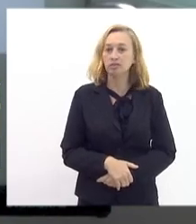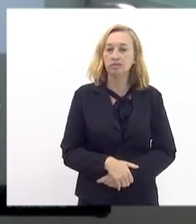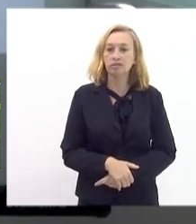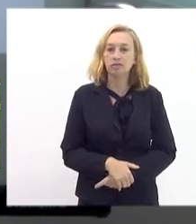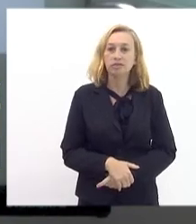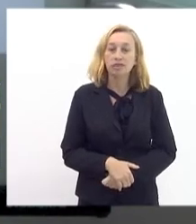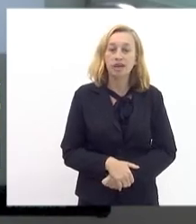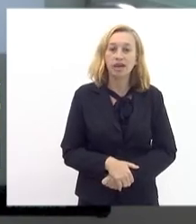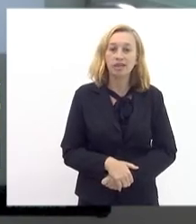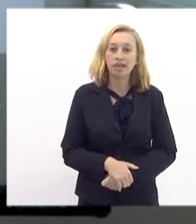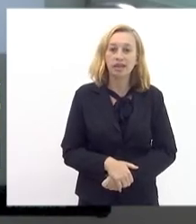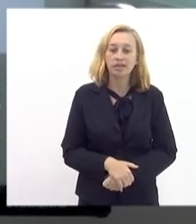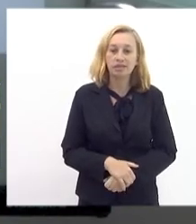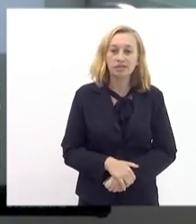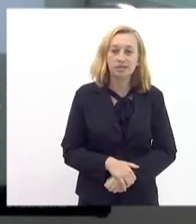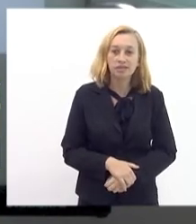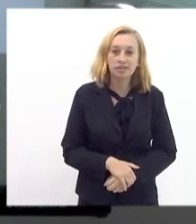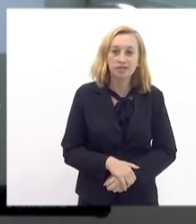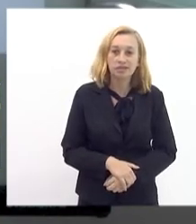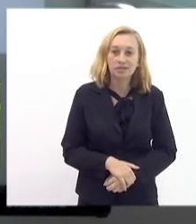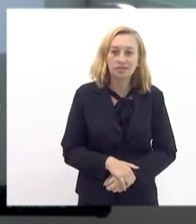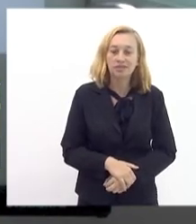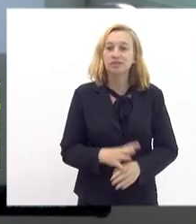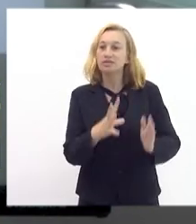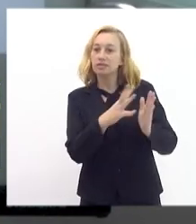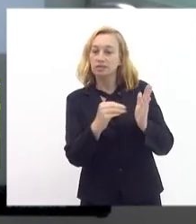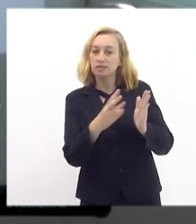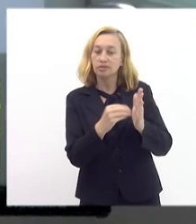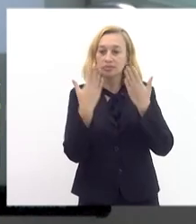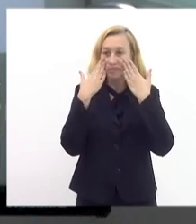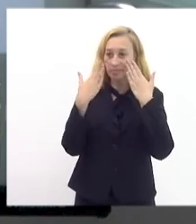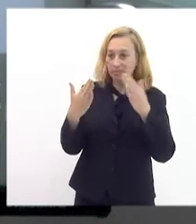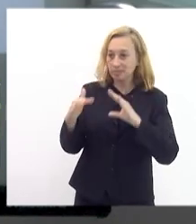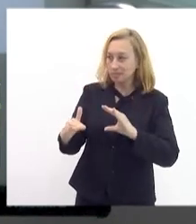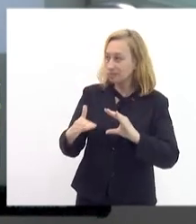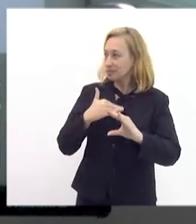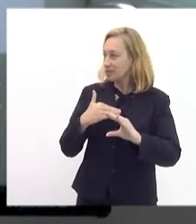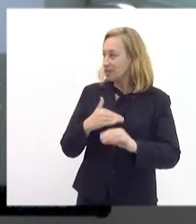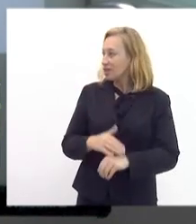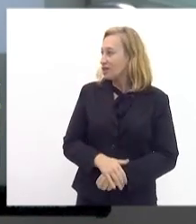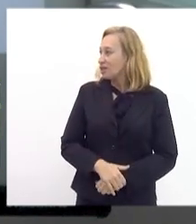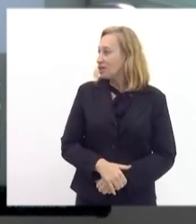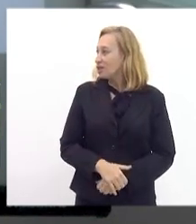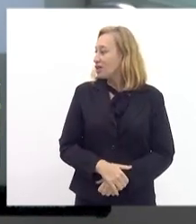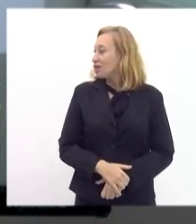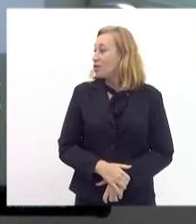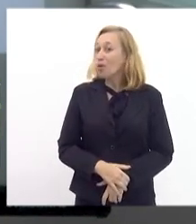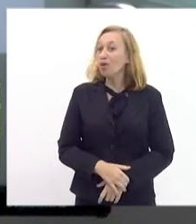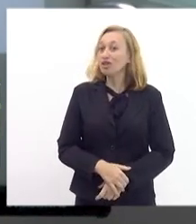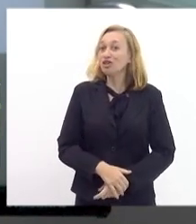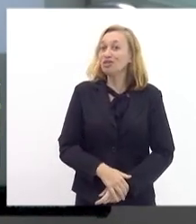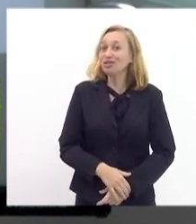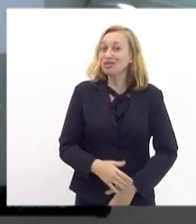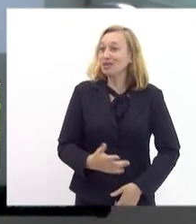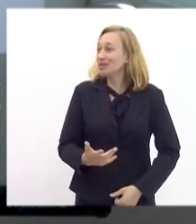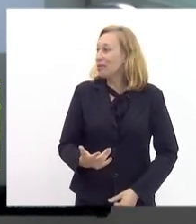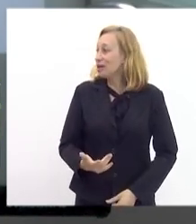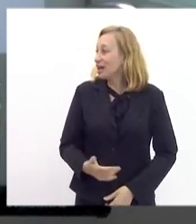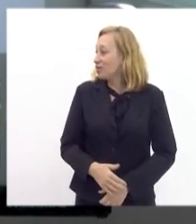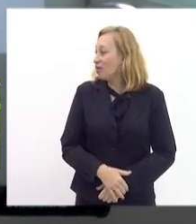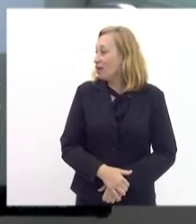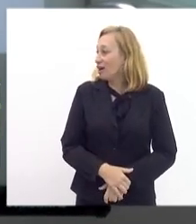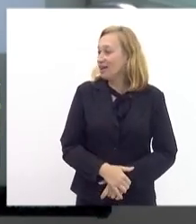permanente saneamento ambiental a cópia dessa apresentação como torneio de todos os estudos para preservar dos Santos